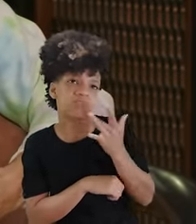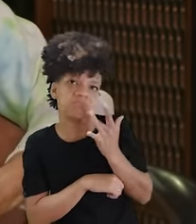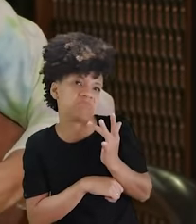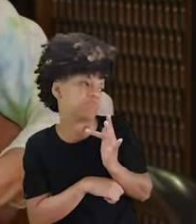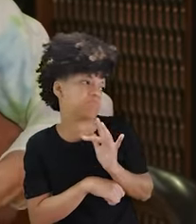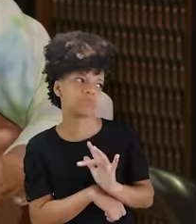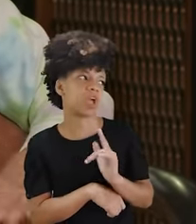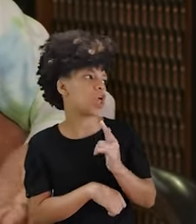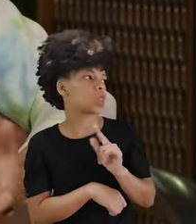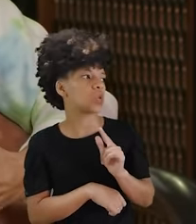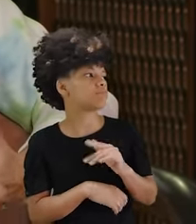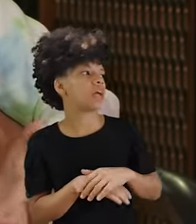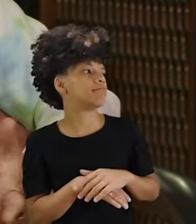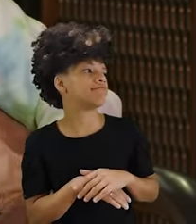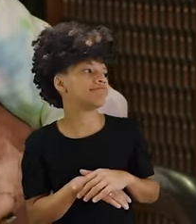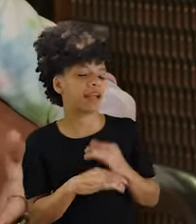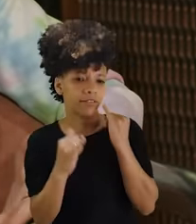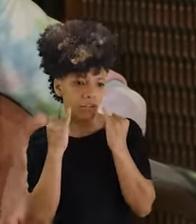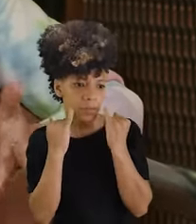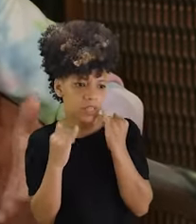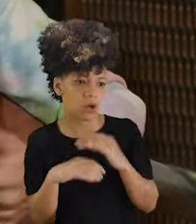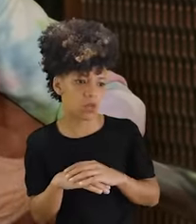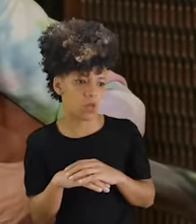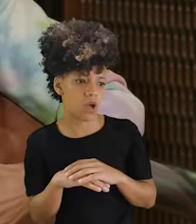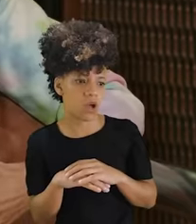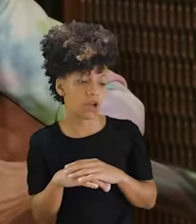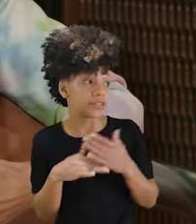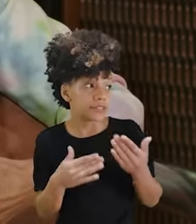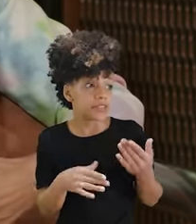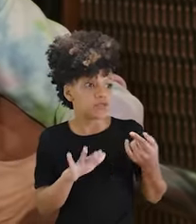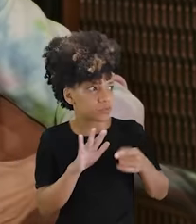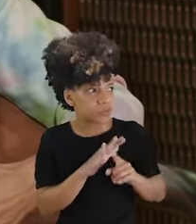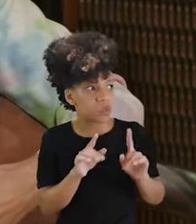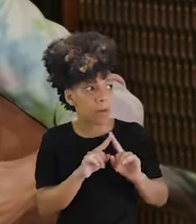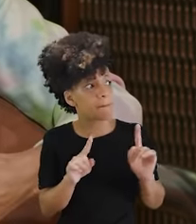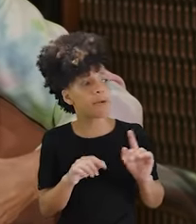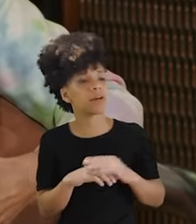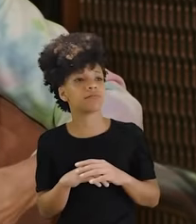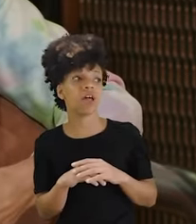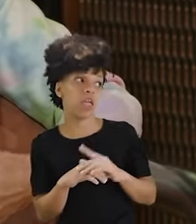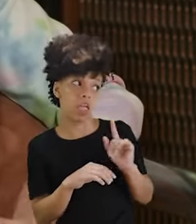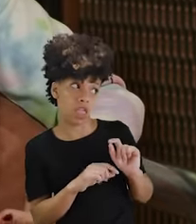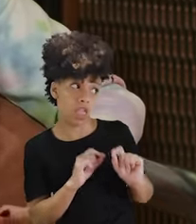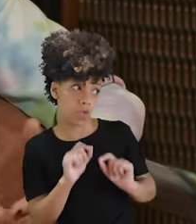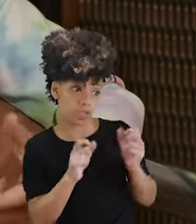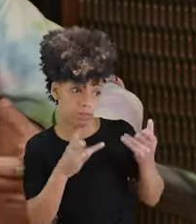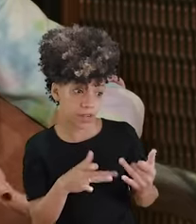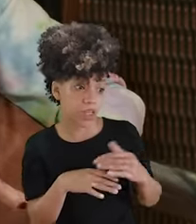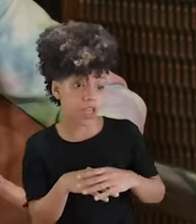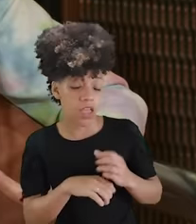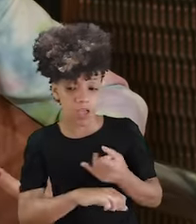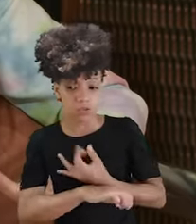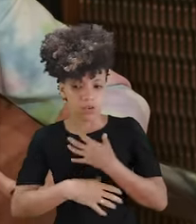isso a gente não tem a condição de né Entrar fundo mas é o que eu